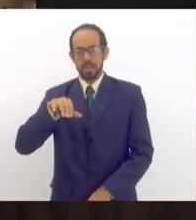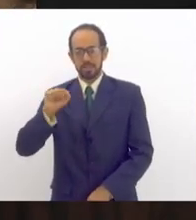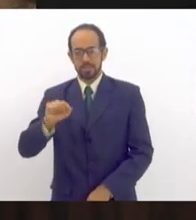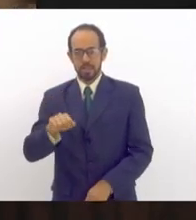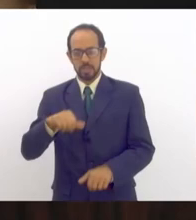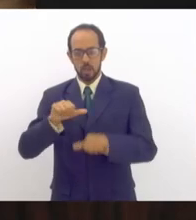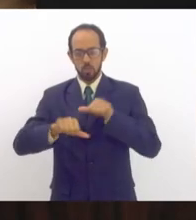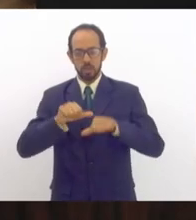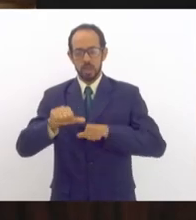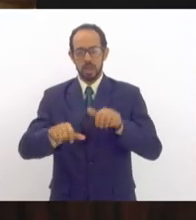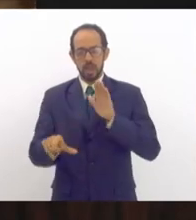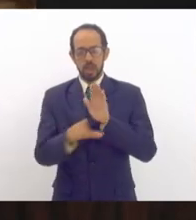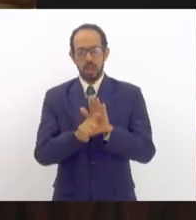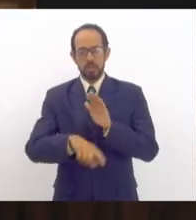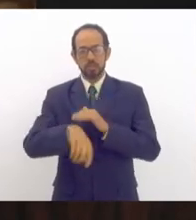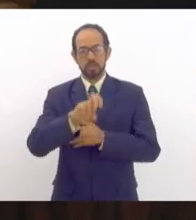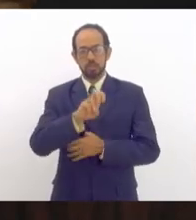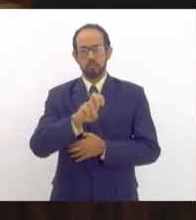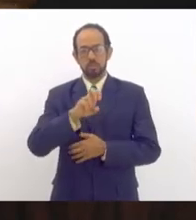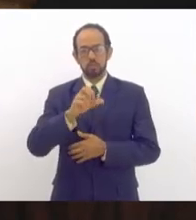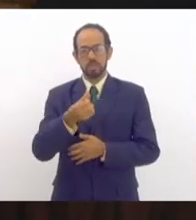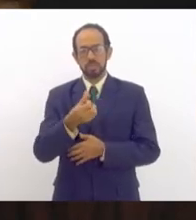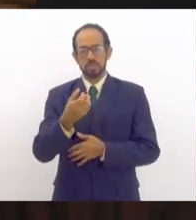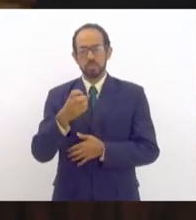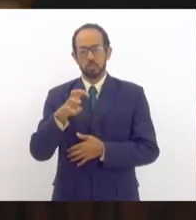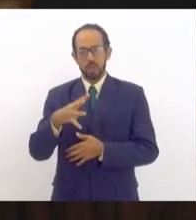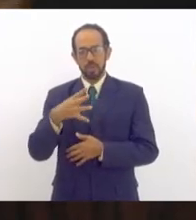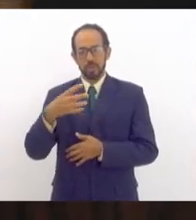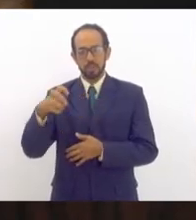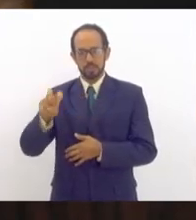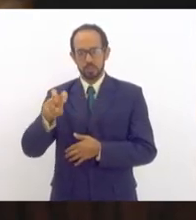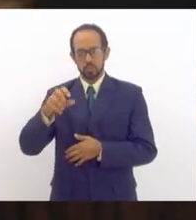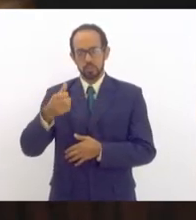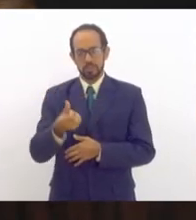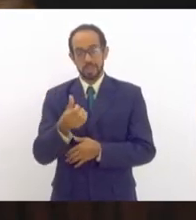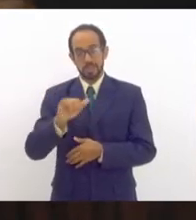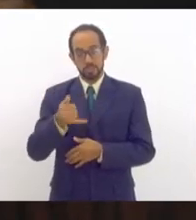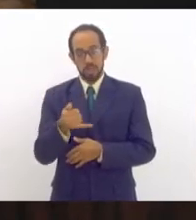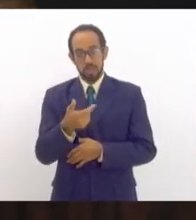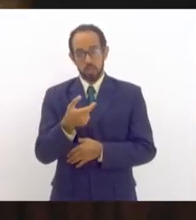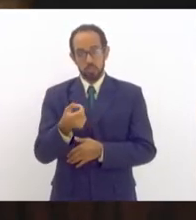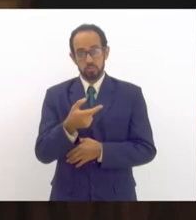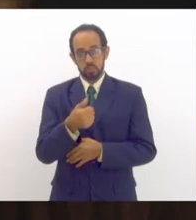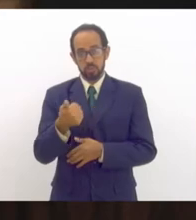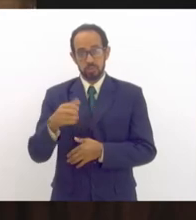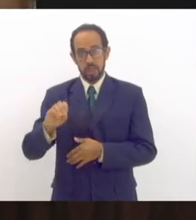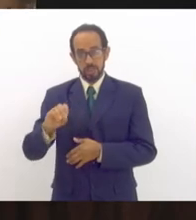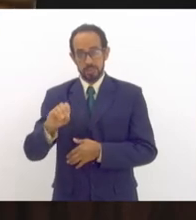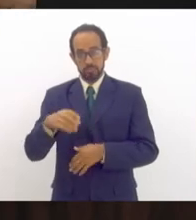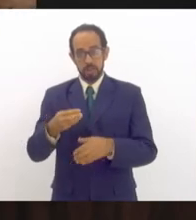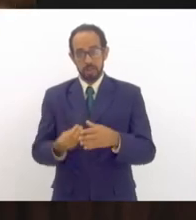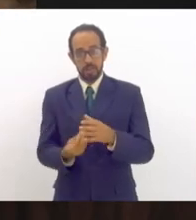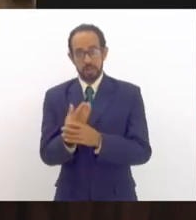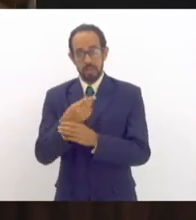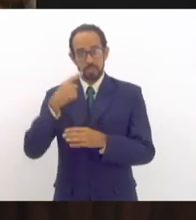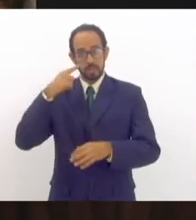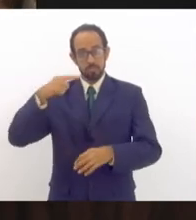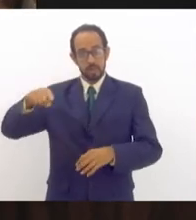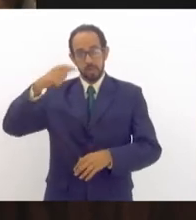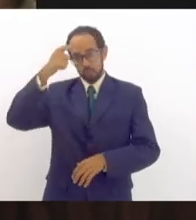lei 5.645 de 6 de janeiro de 2010 para instituir a semana de